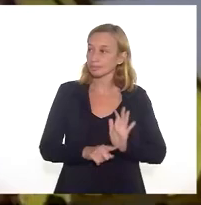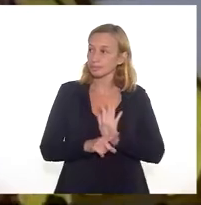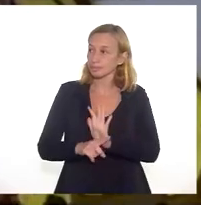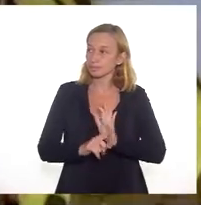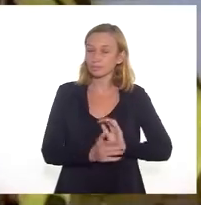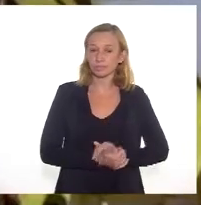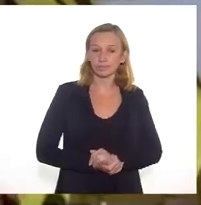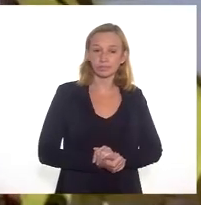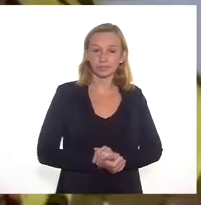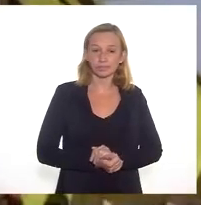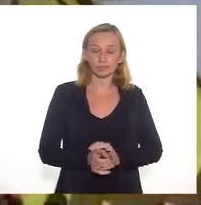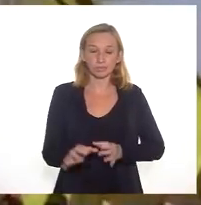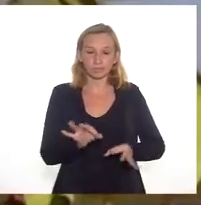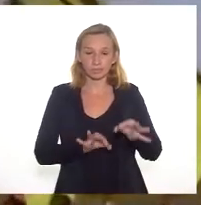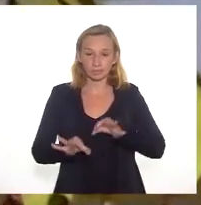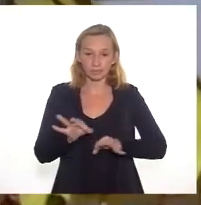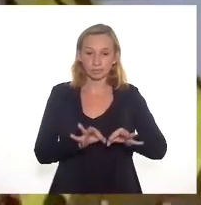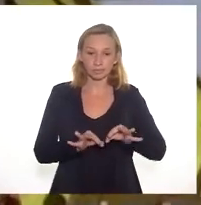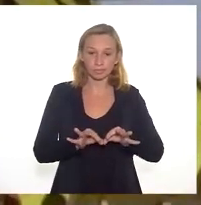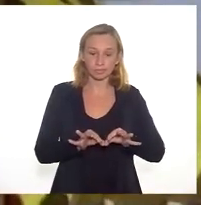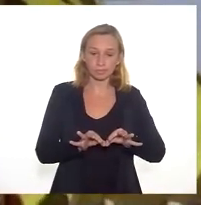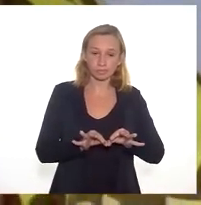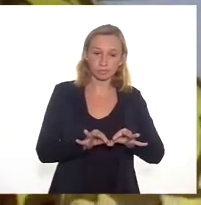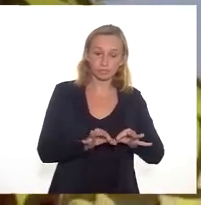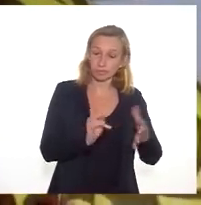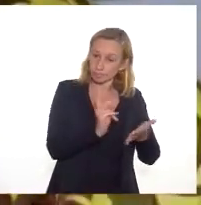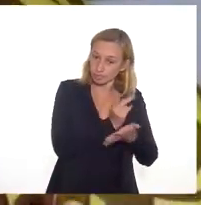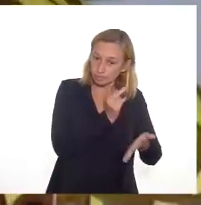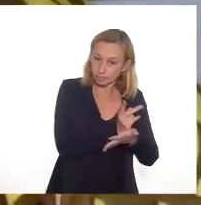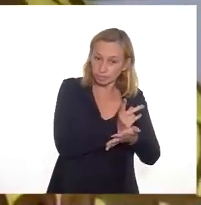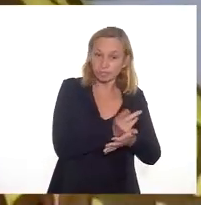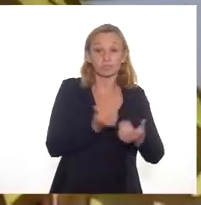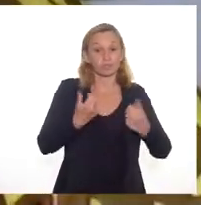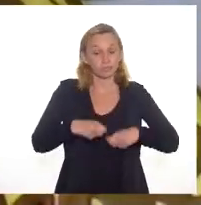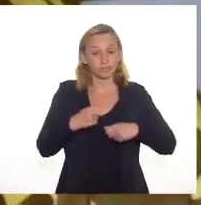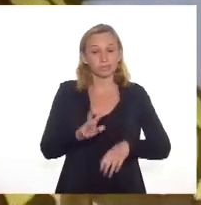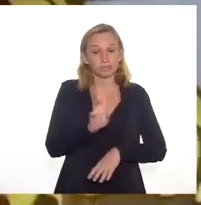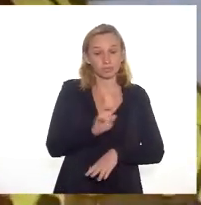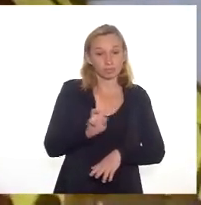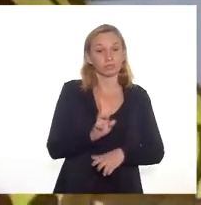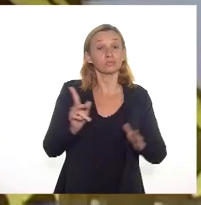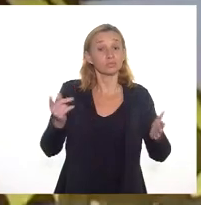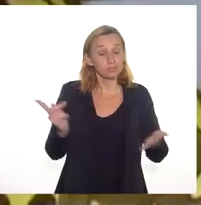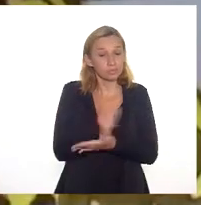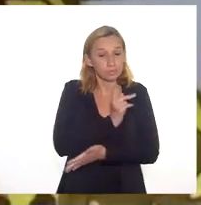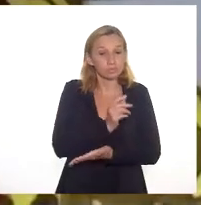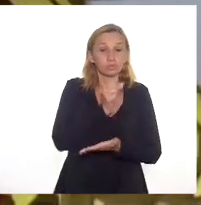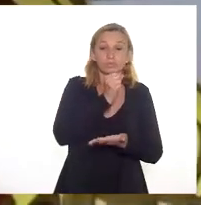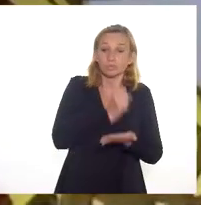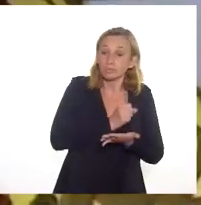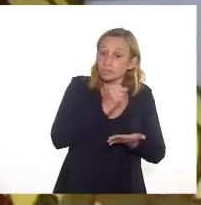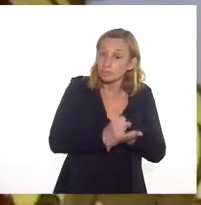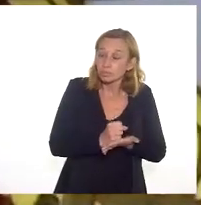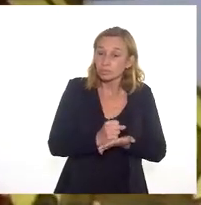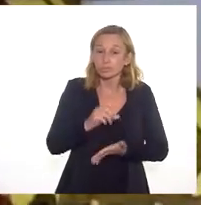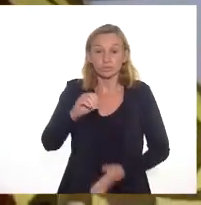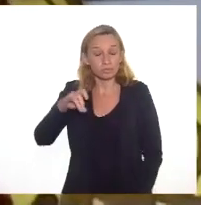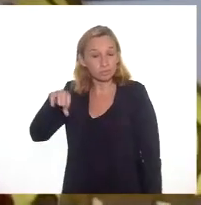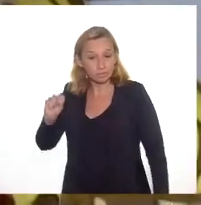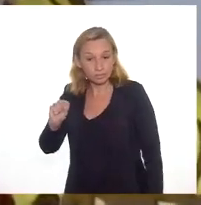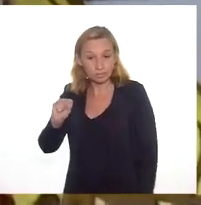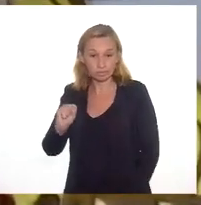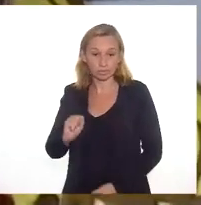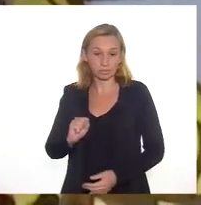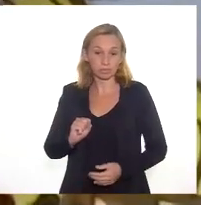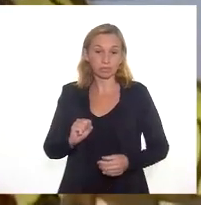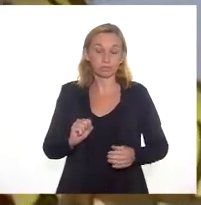a configuração de organização criminosa, porque precisamos dar esse nome ao que aconteceu na contratação da OS Iabas e o